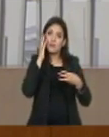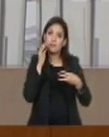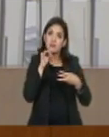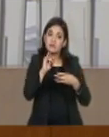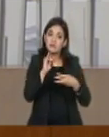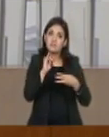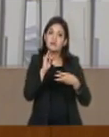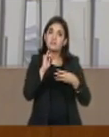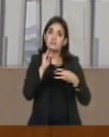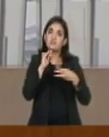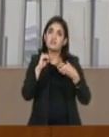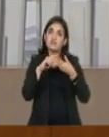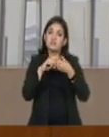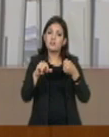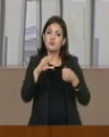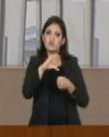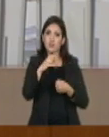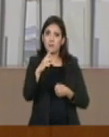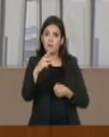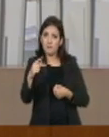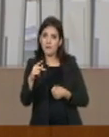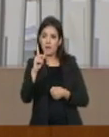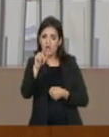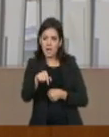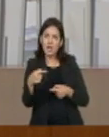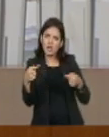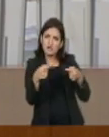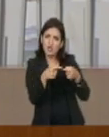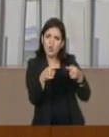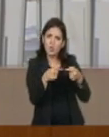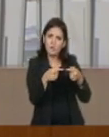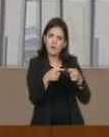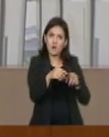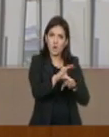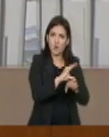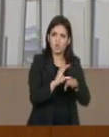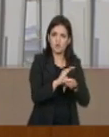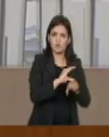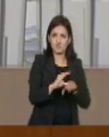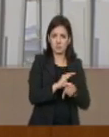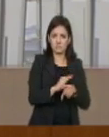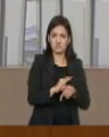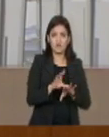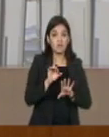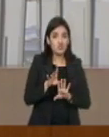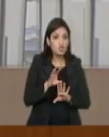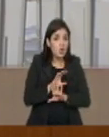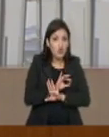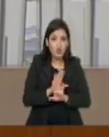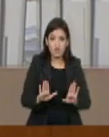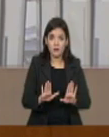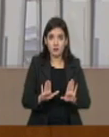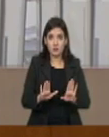CPP é compatível com a Constituição. Simples assim.